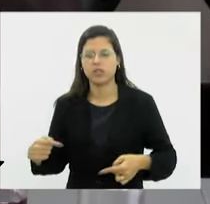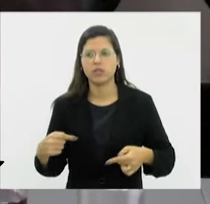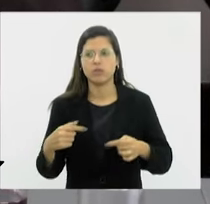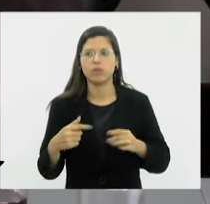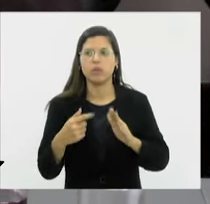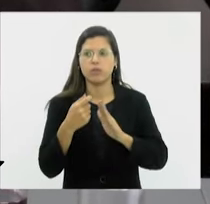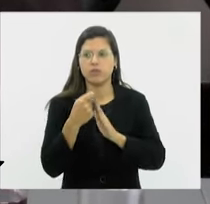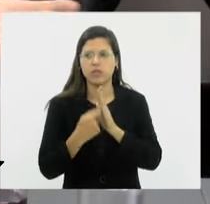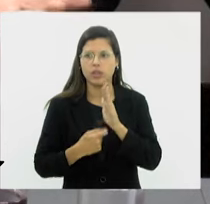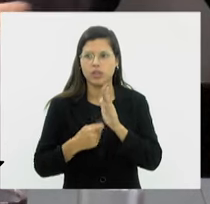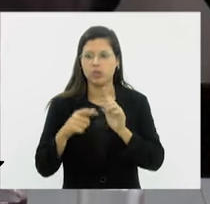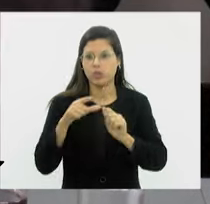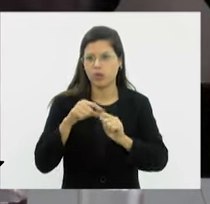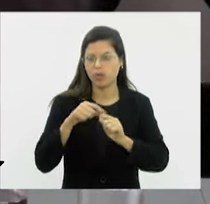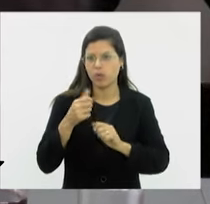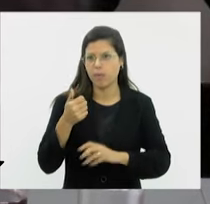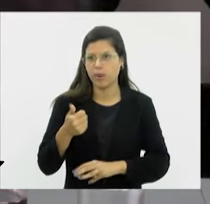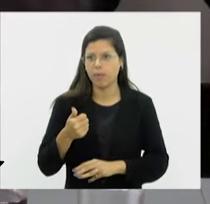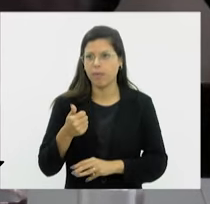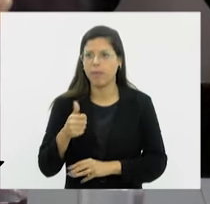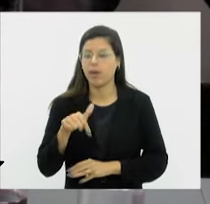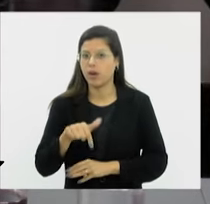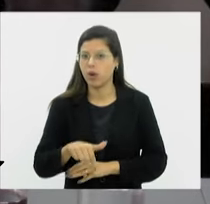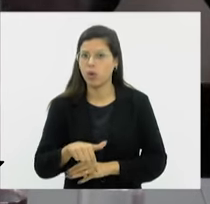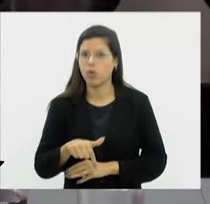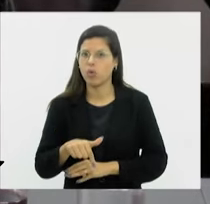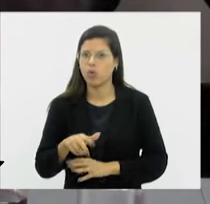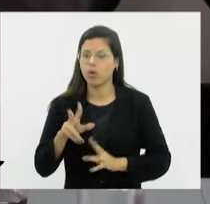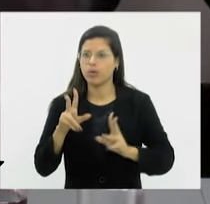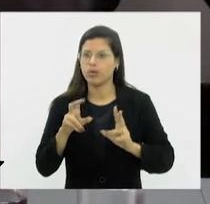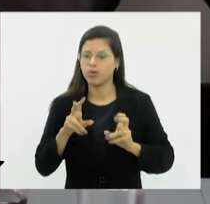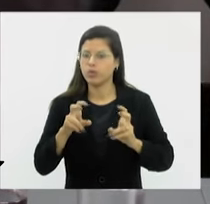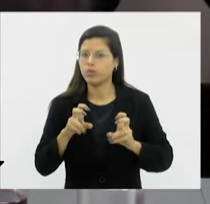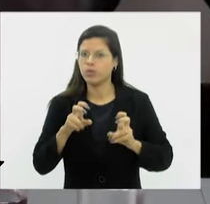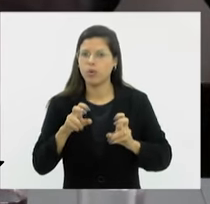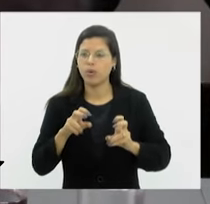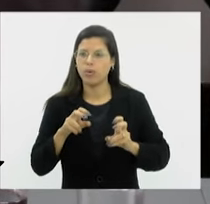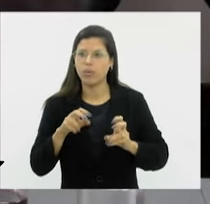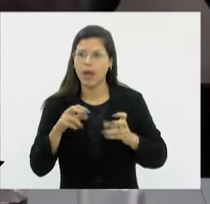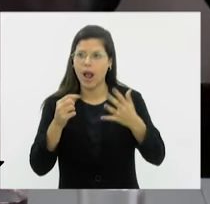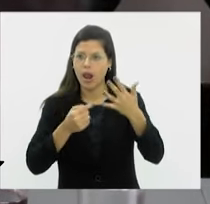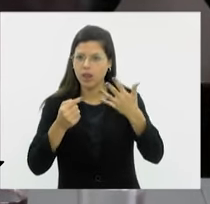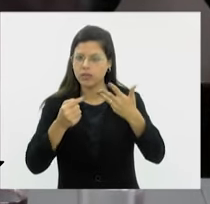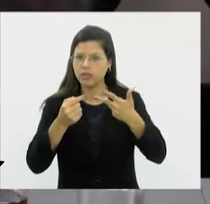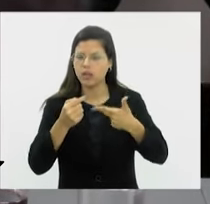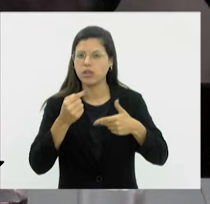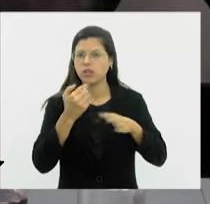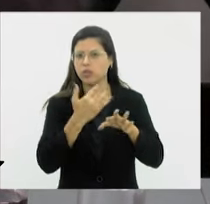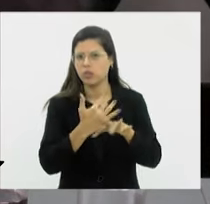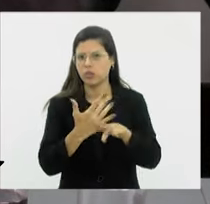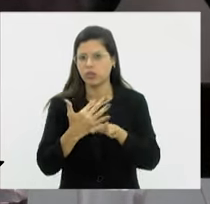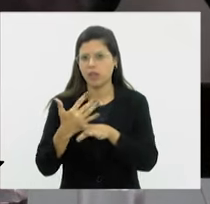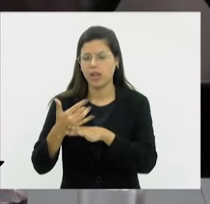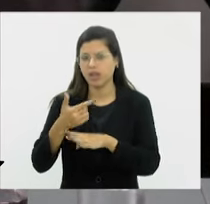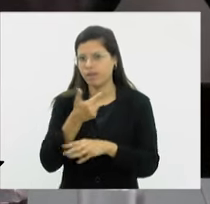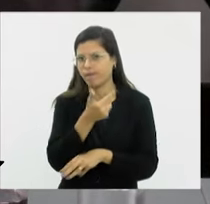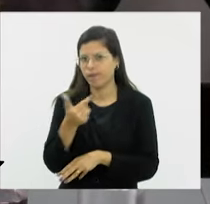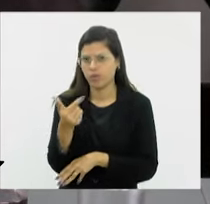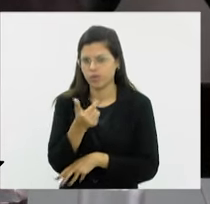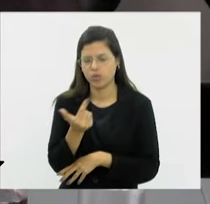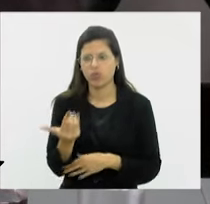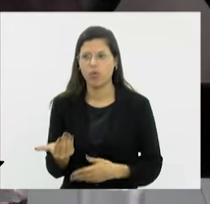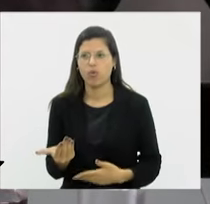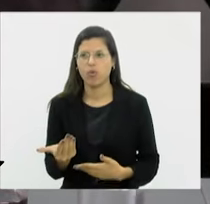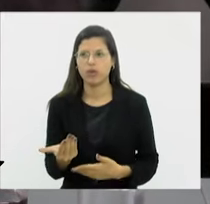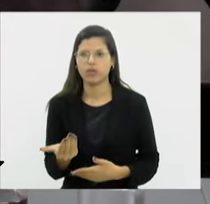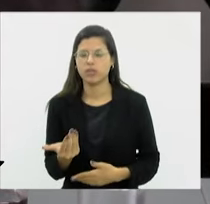artigo 1º, pela casualidade ali da listagem daqueles municípios entre os 22, né,